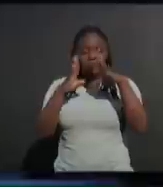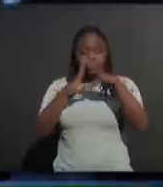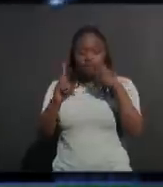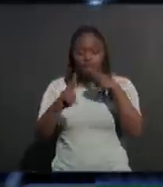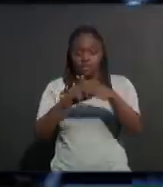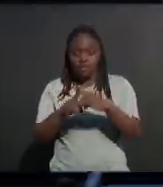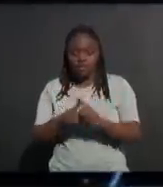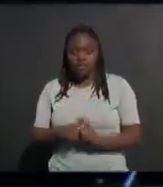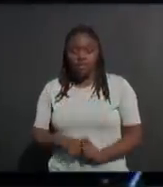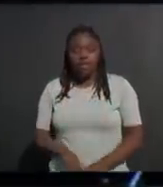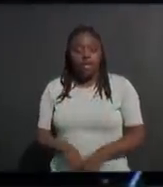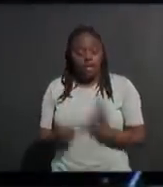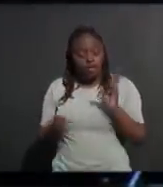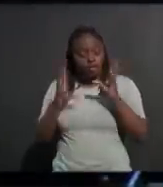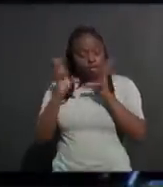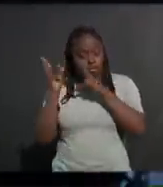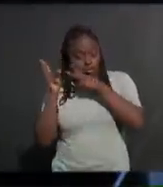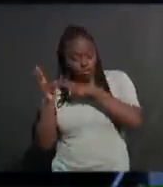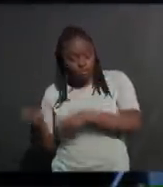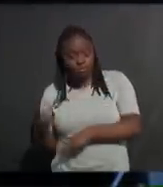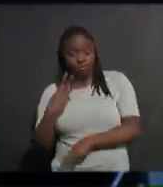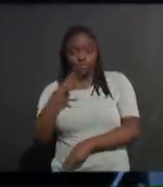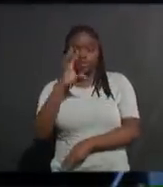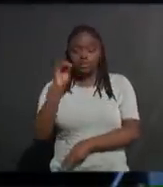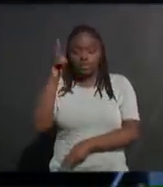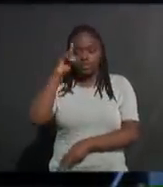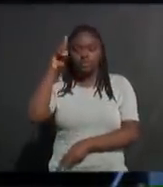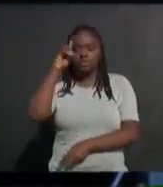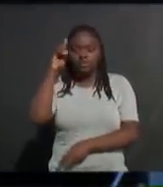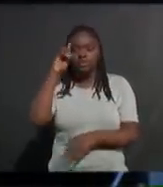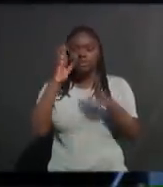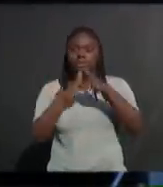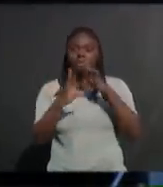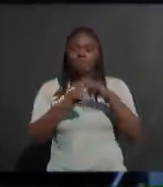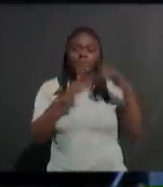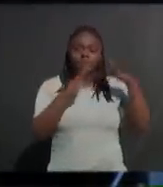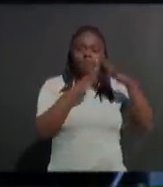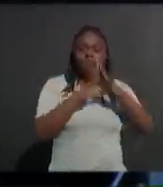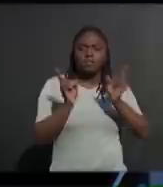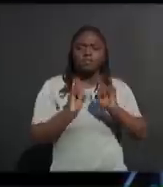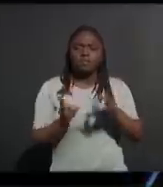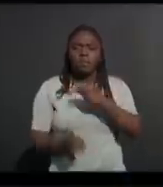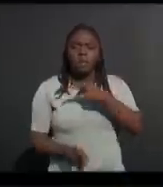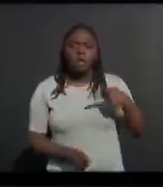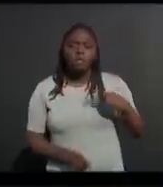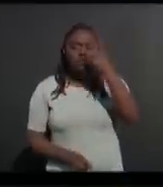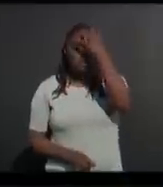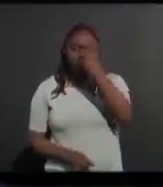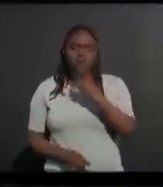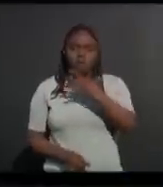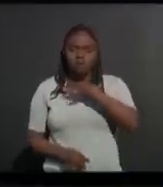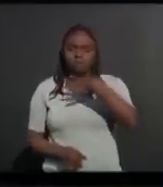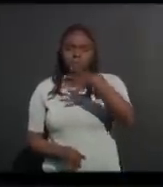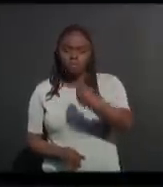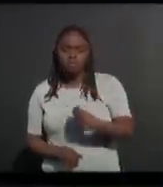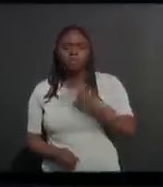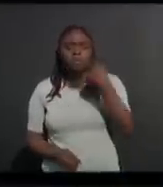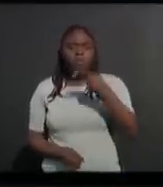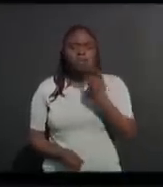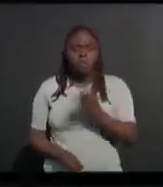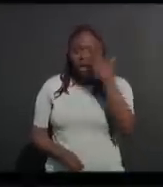dias dormindo dentro da igreja. Não foi em casa, 30 dias, um pastor sério, com filho. Aí depois ele falou: sabe por que eu fiz